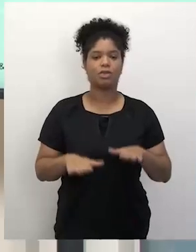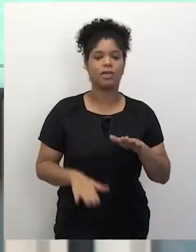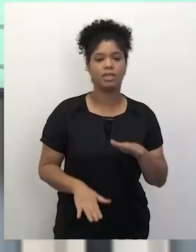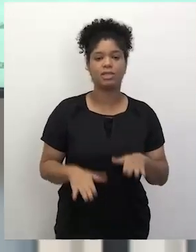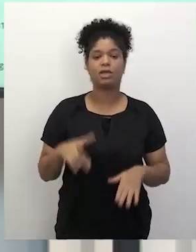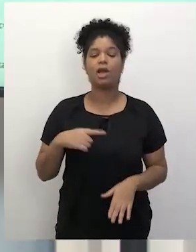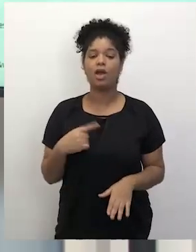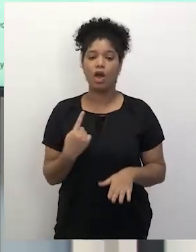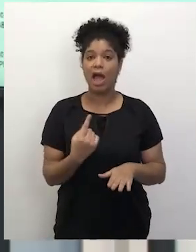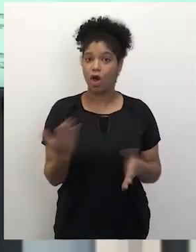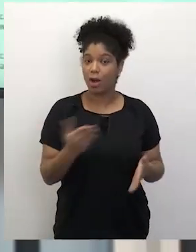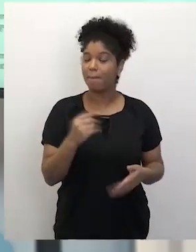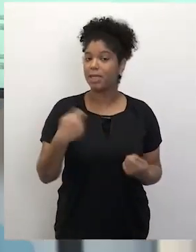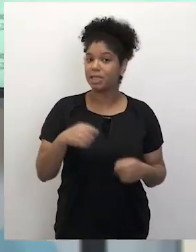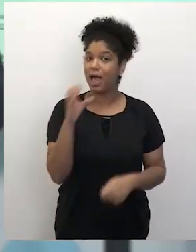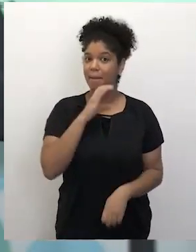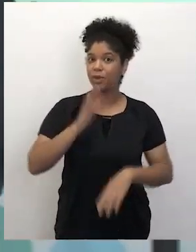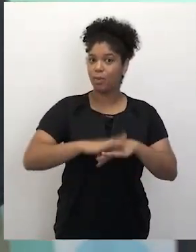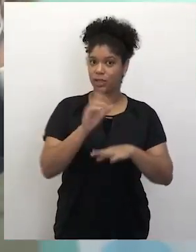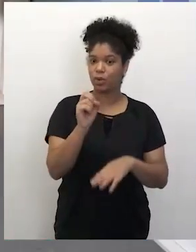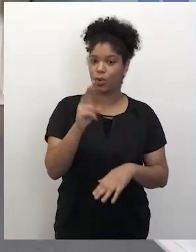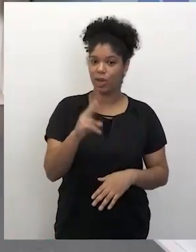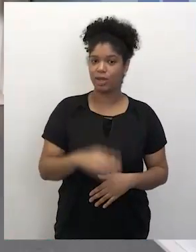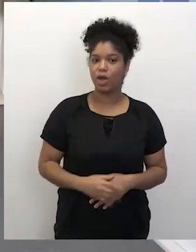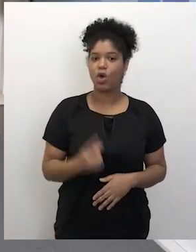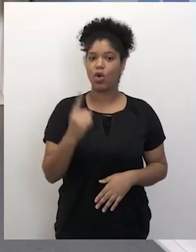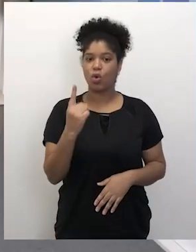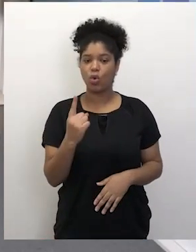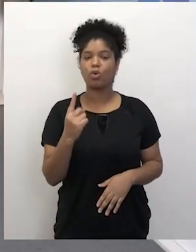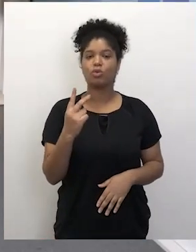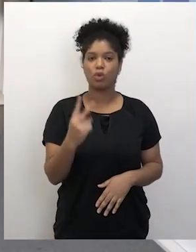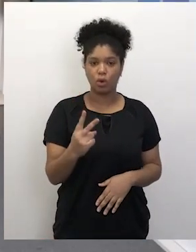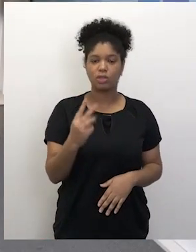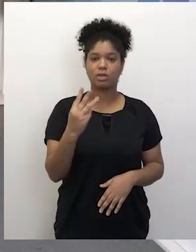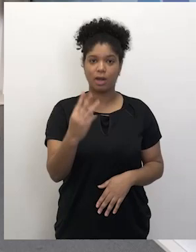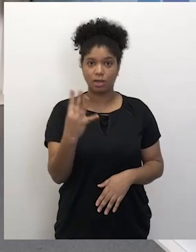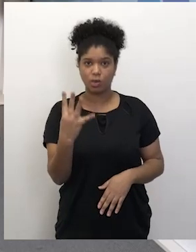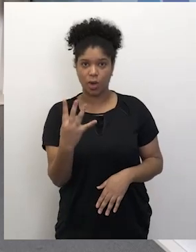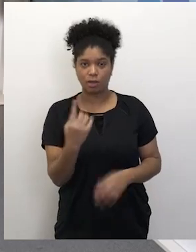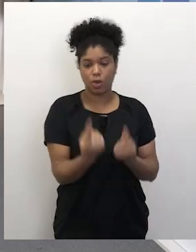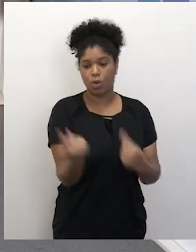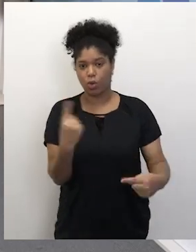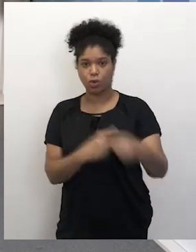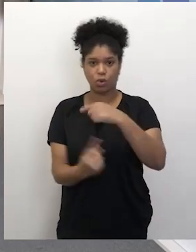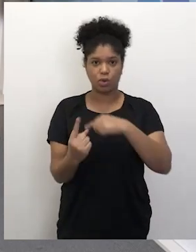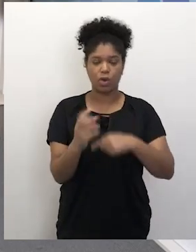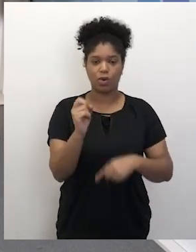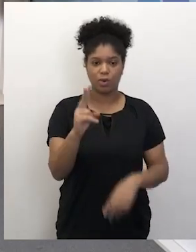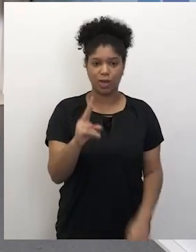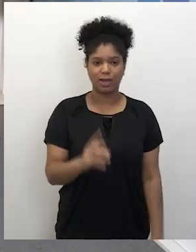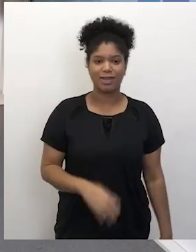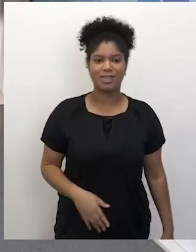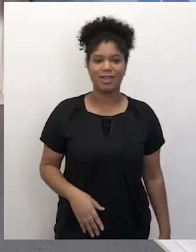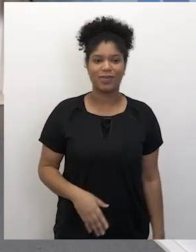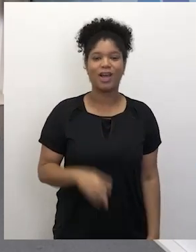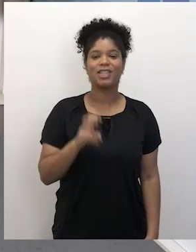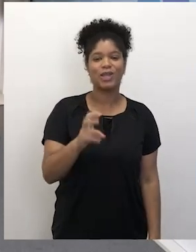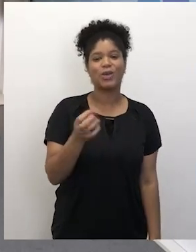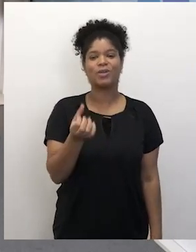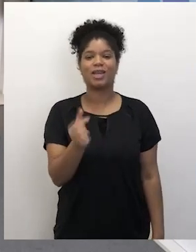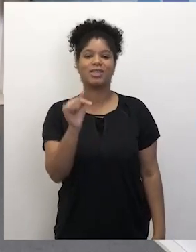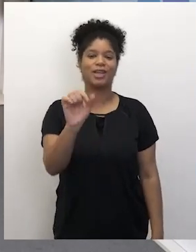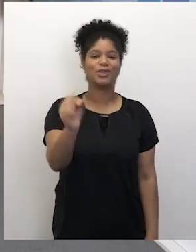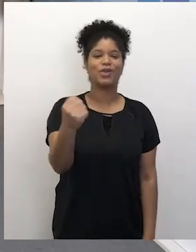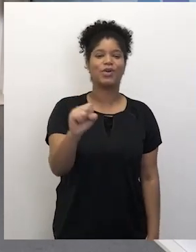Esse giro tem que ser mais rápido, galera. Sim, então ó, vamos lá. Um, dois, três, quatro. Beleza? Cinco, ó, um, seis, e dois, sete, três, oito.